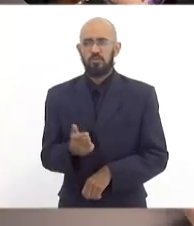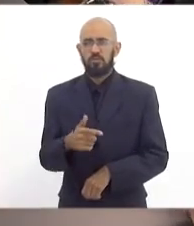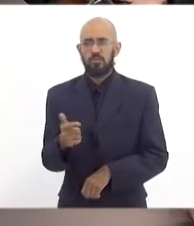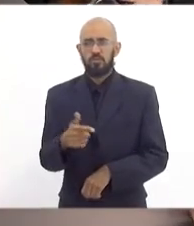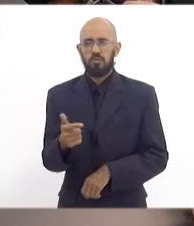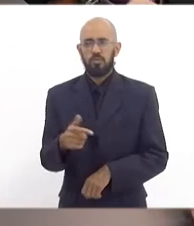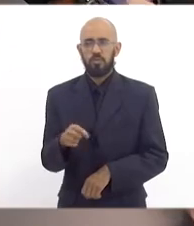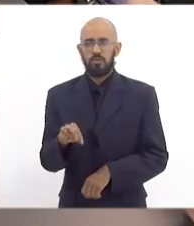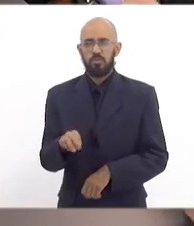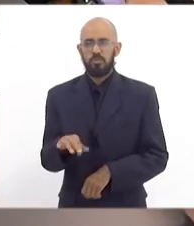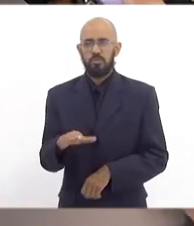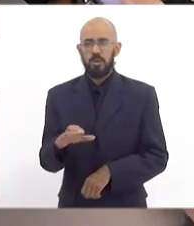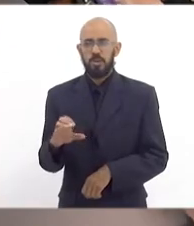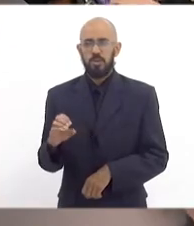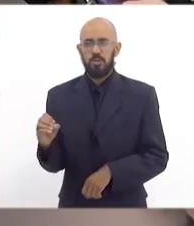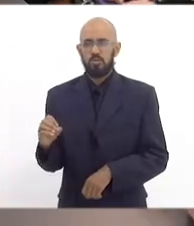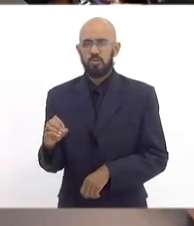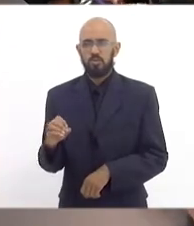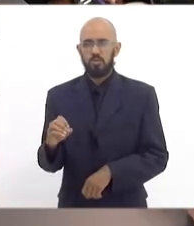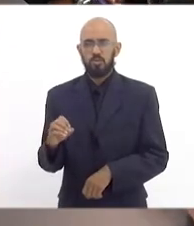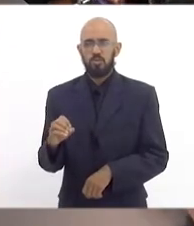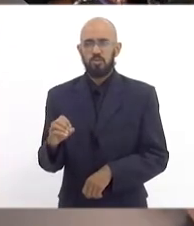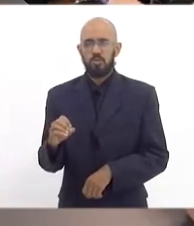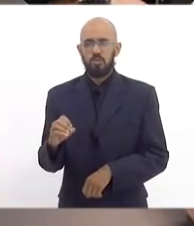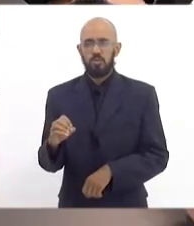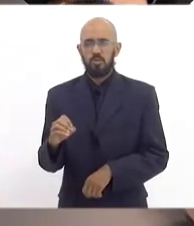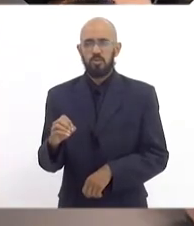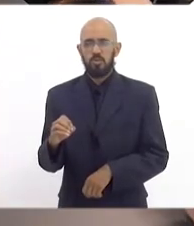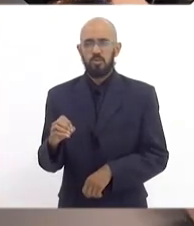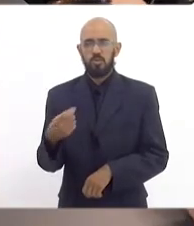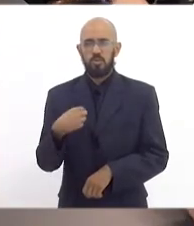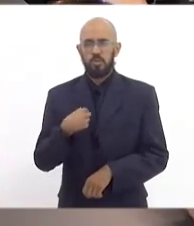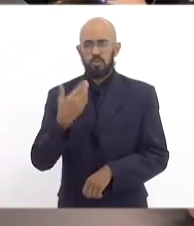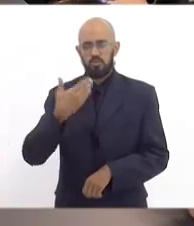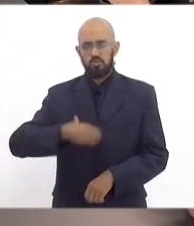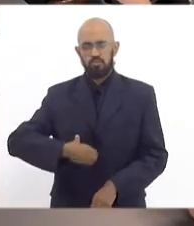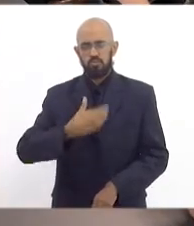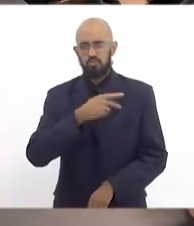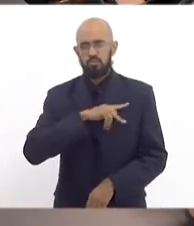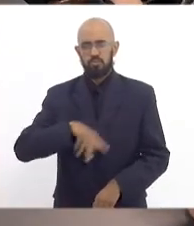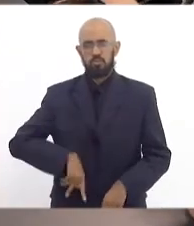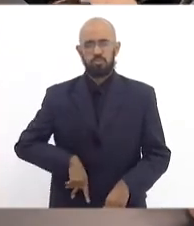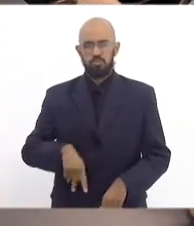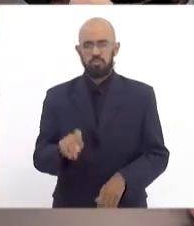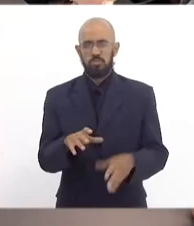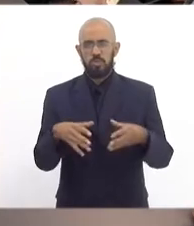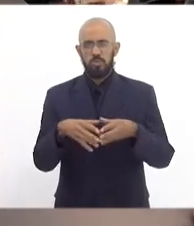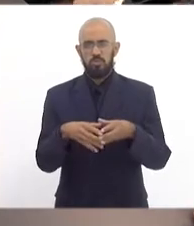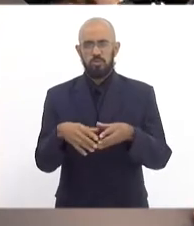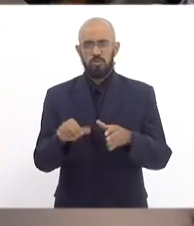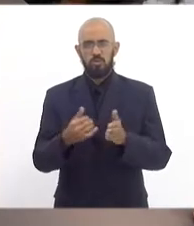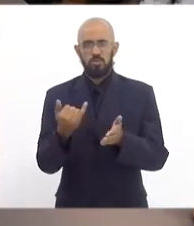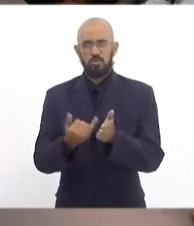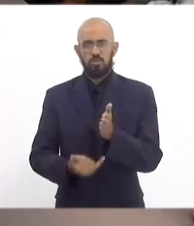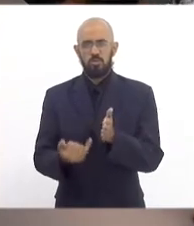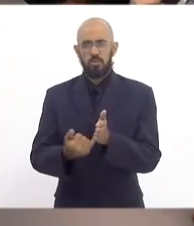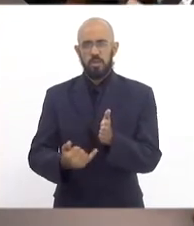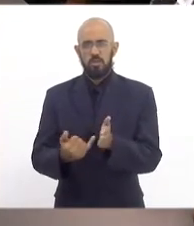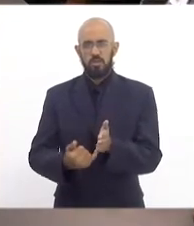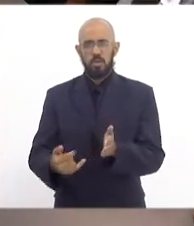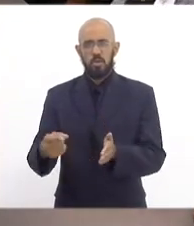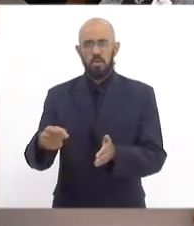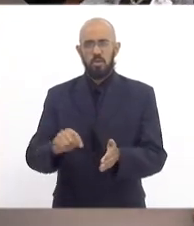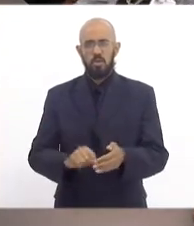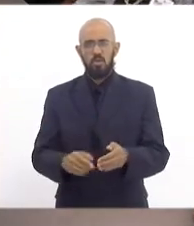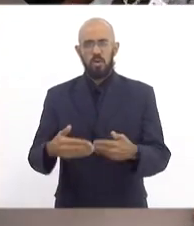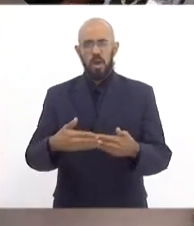março de 2022 na condição de presidente da Comissão de tributação dou